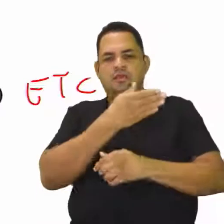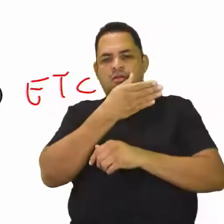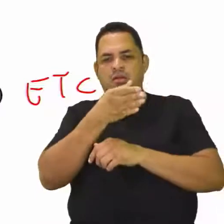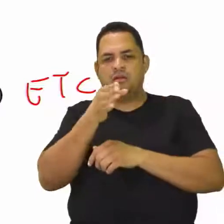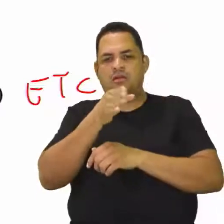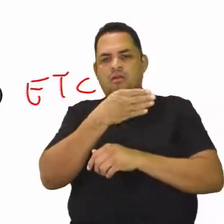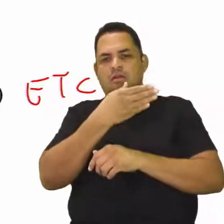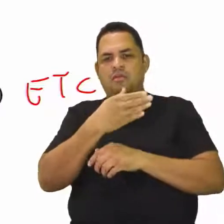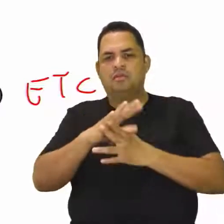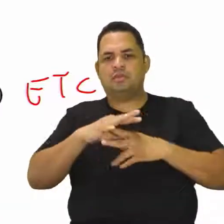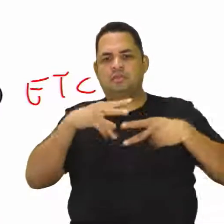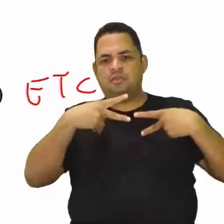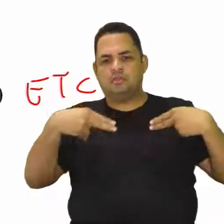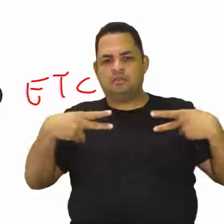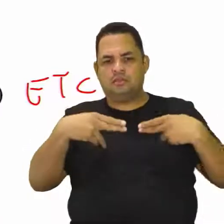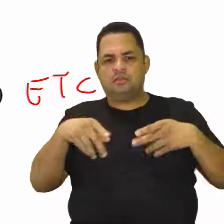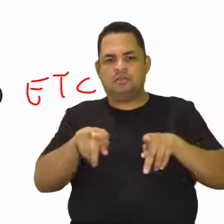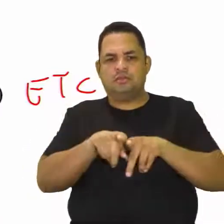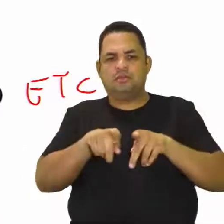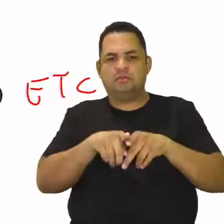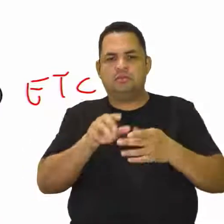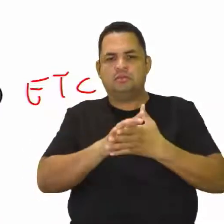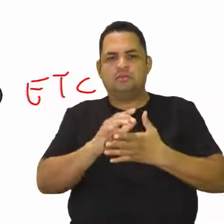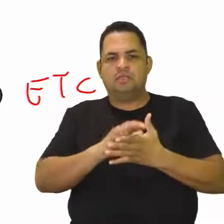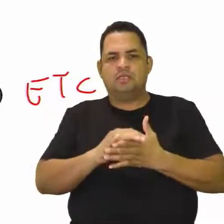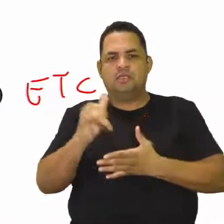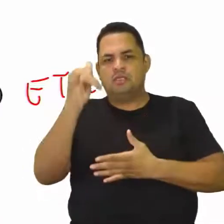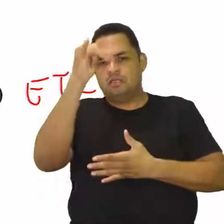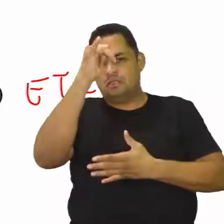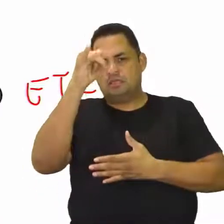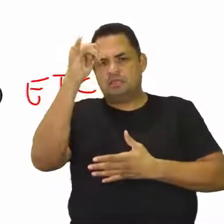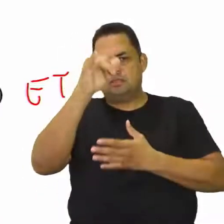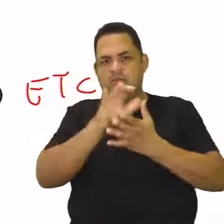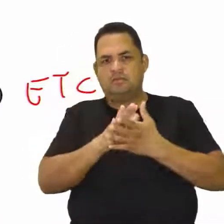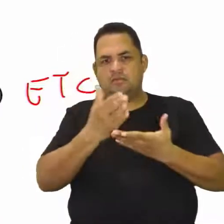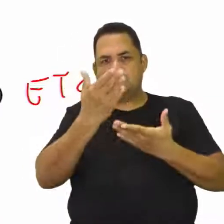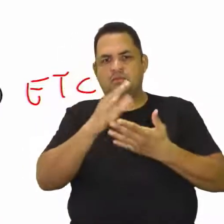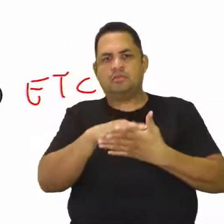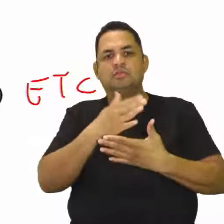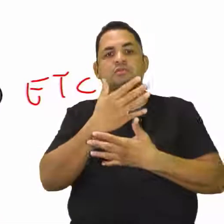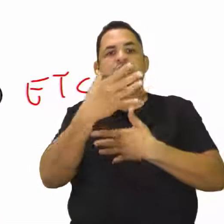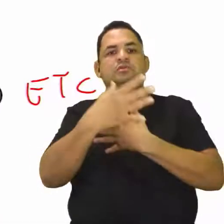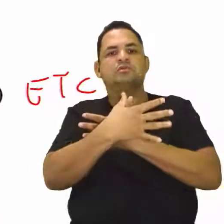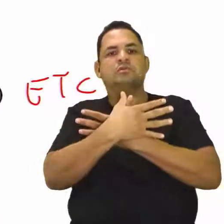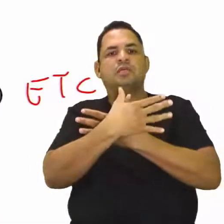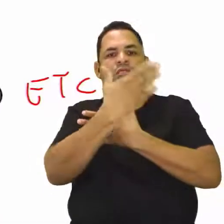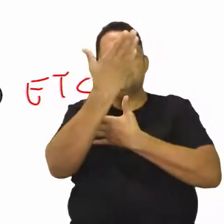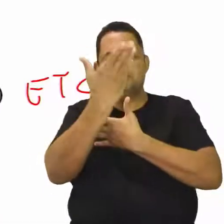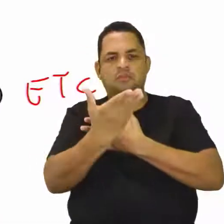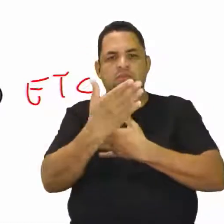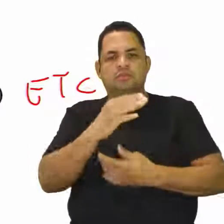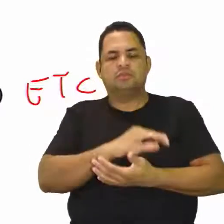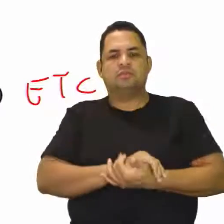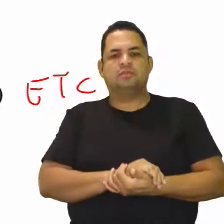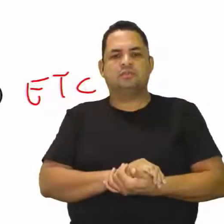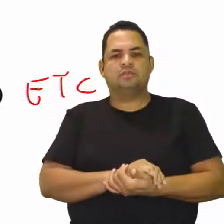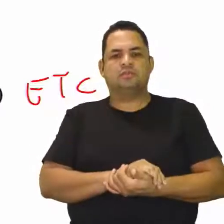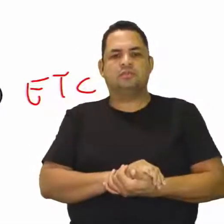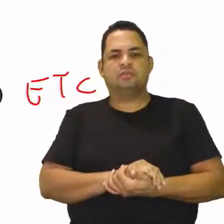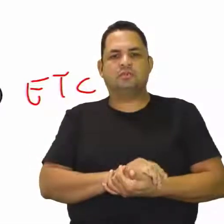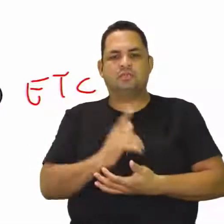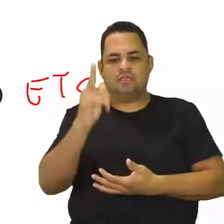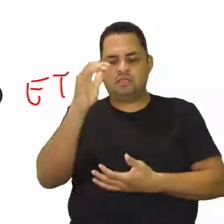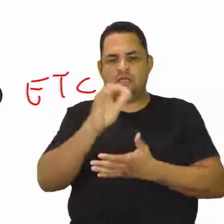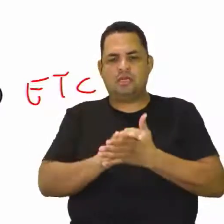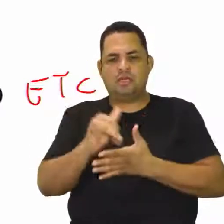era, e olha a bandeira da Itália no meio com aquela águia. Um detalhe, tá, senhores? A Itália, ela